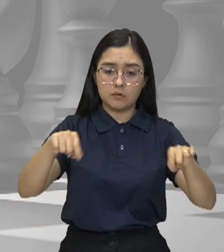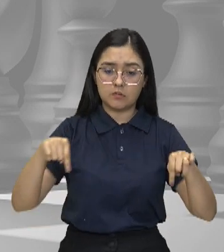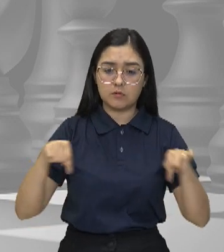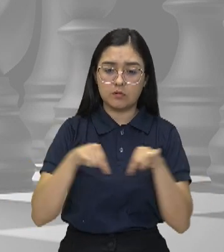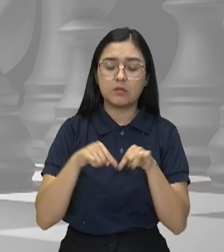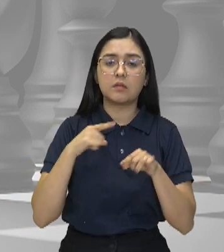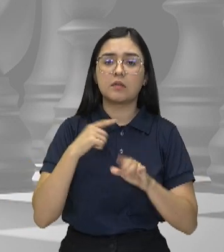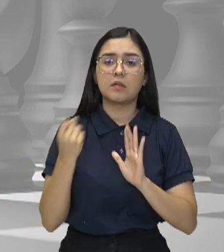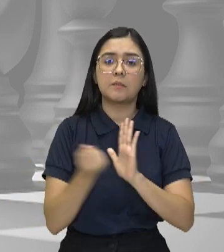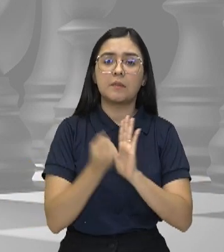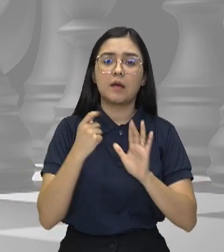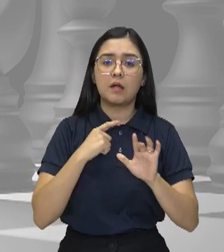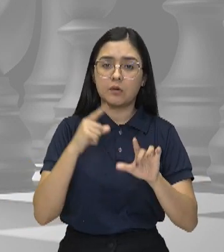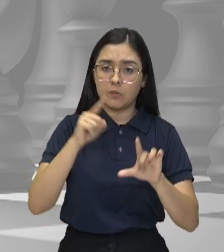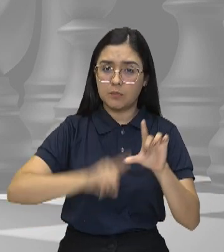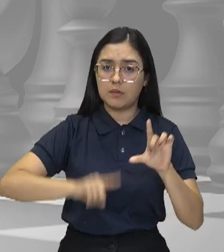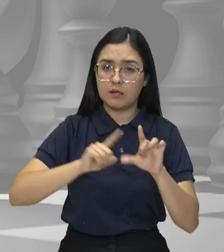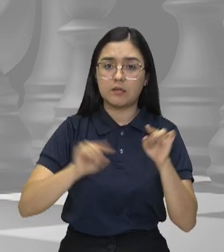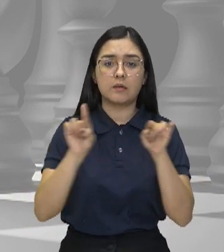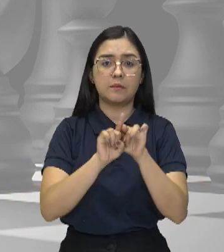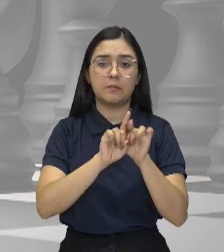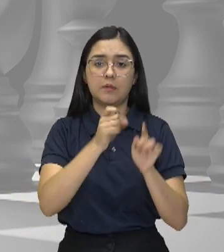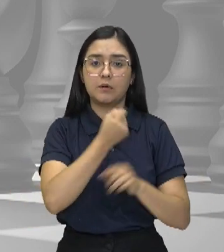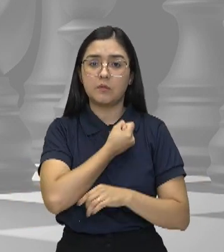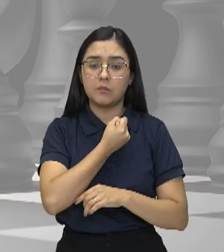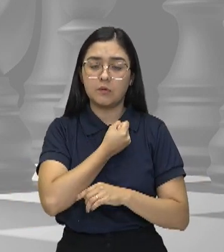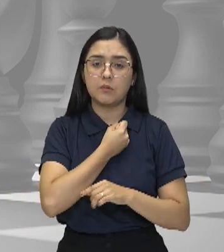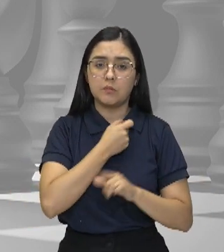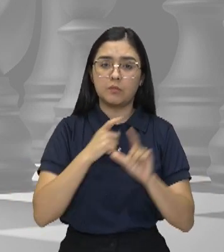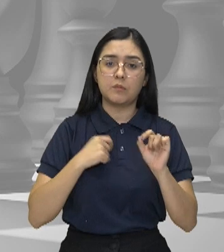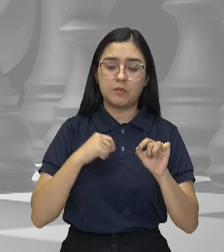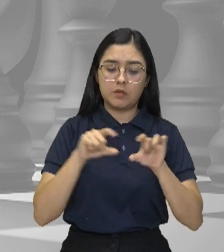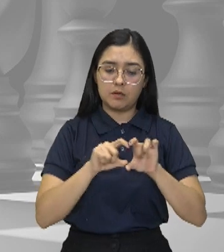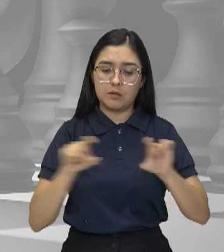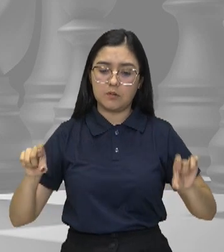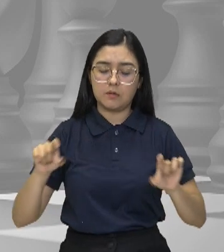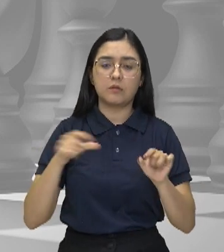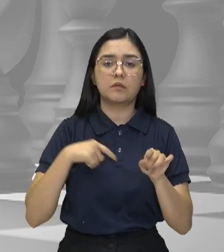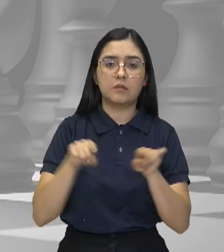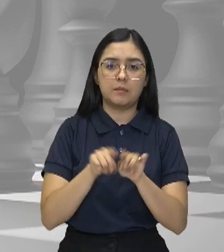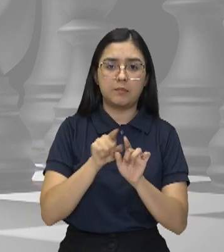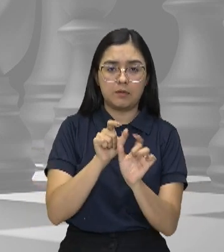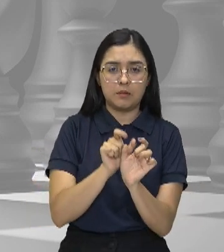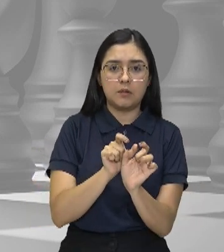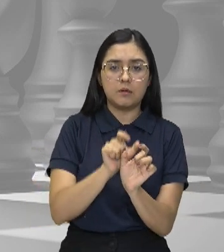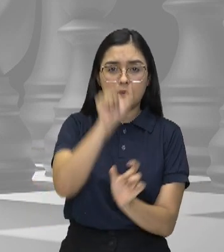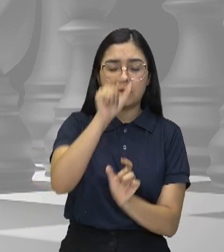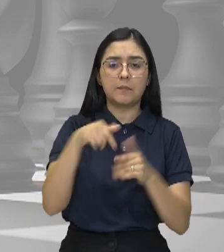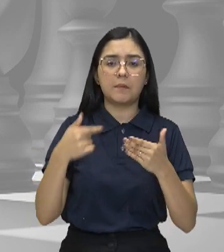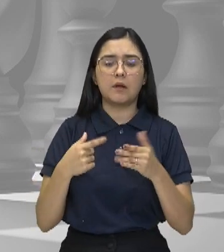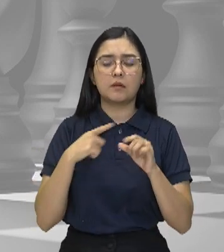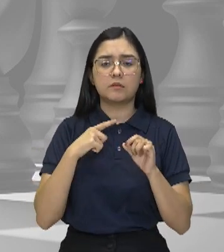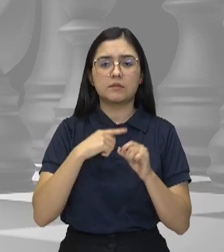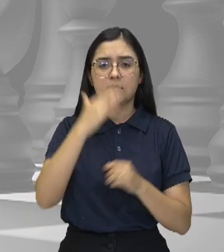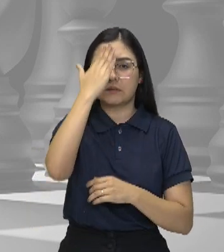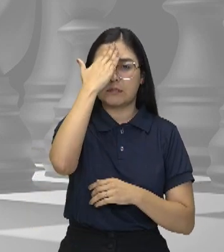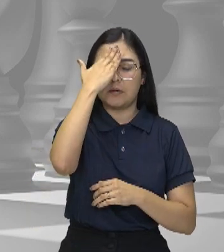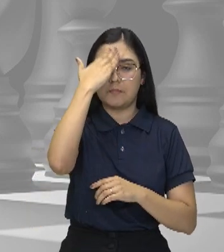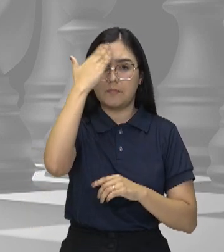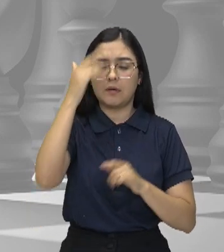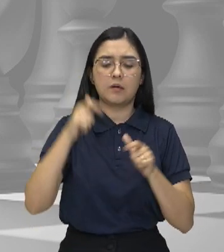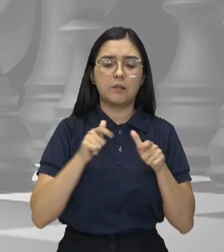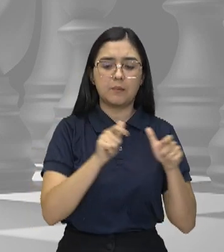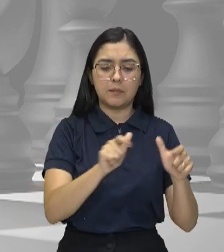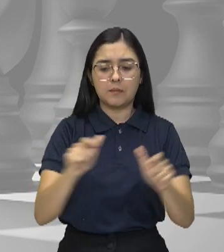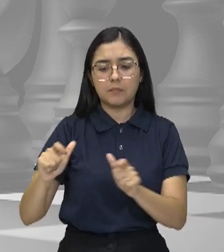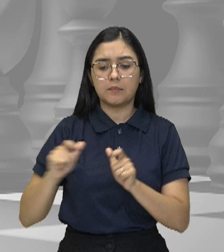marcado com letras e números, né, na coluna e nas linhas, para poder se basear